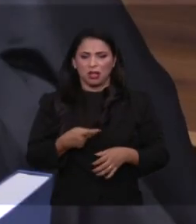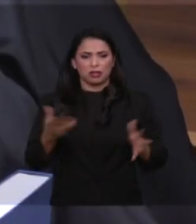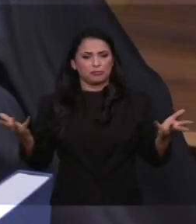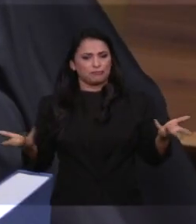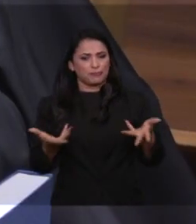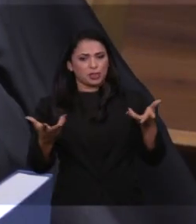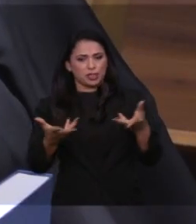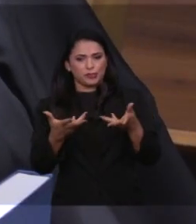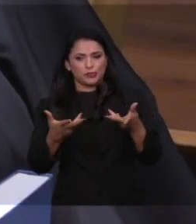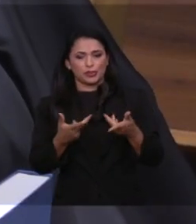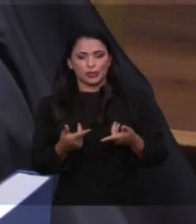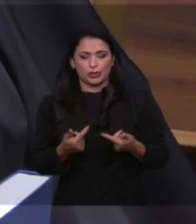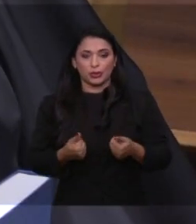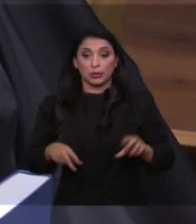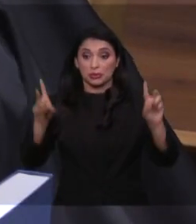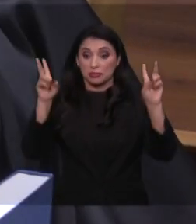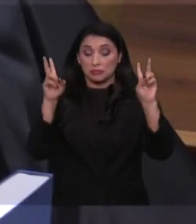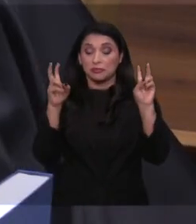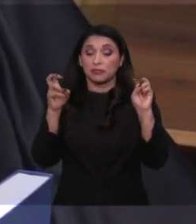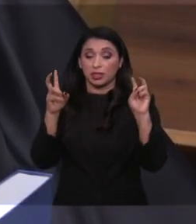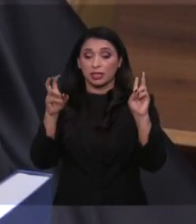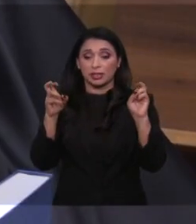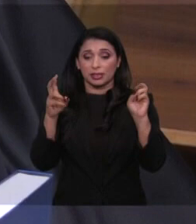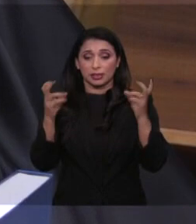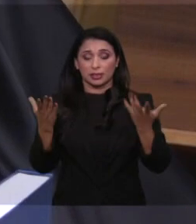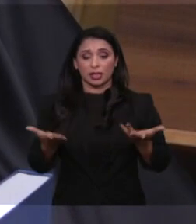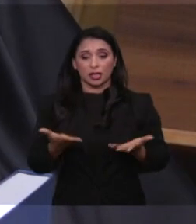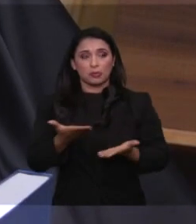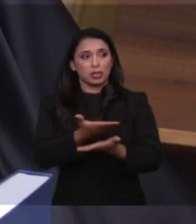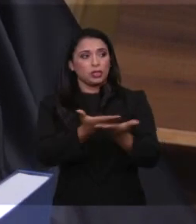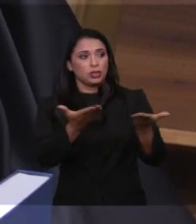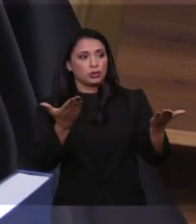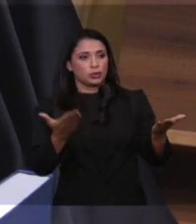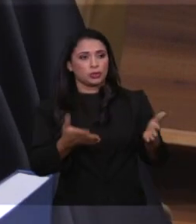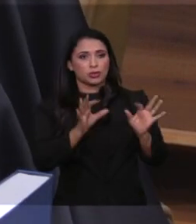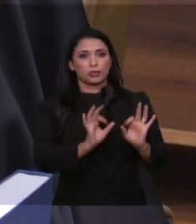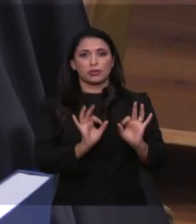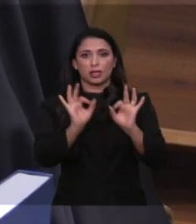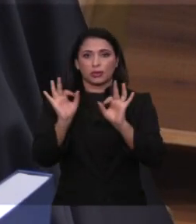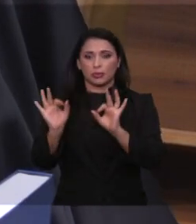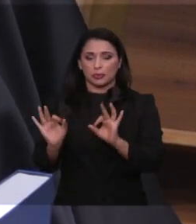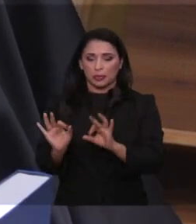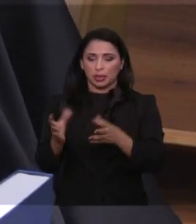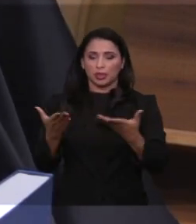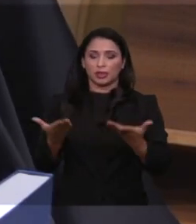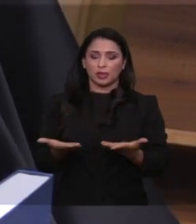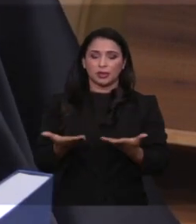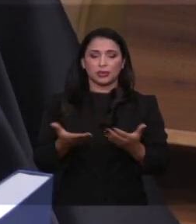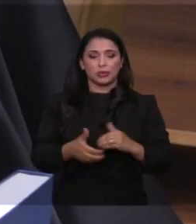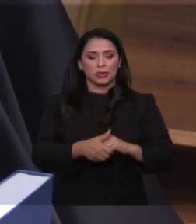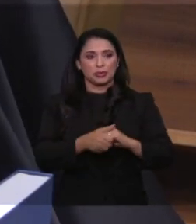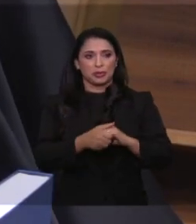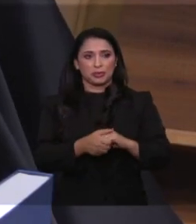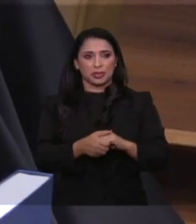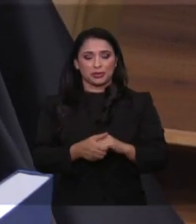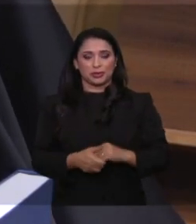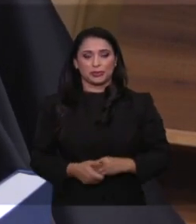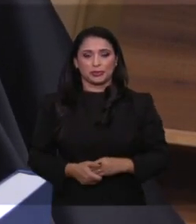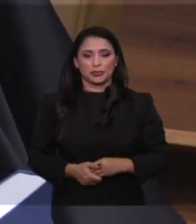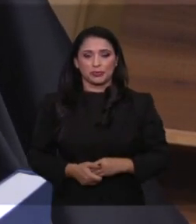e brilhante esse tema. Senhoras e senhores, todos que nos acompanham, em primeiro lugar, gostaria